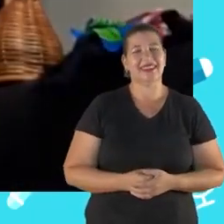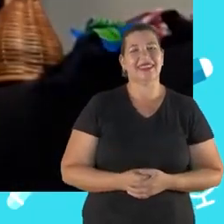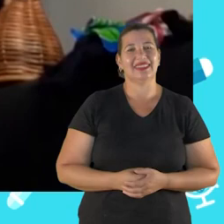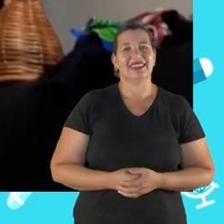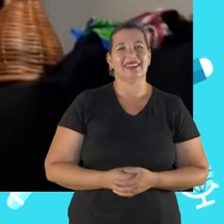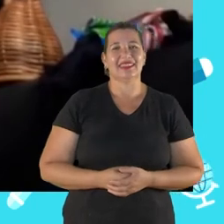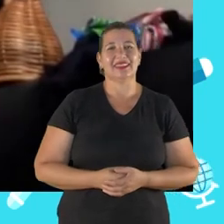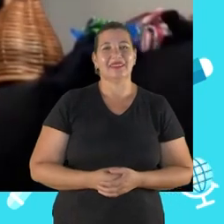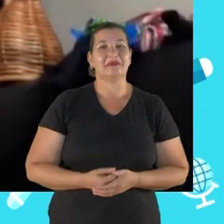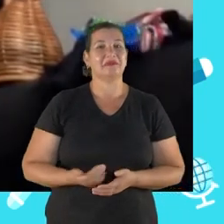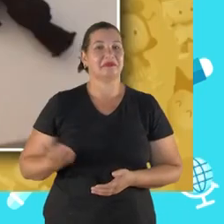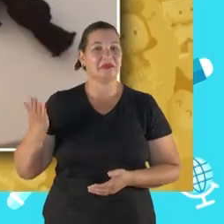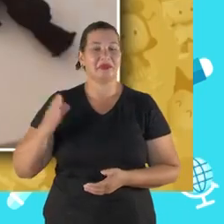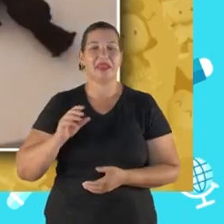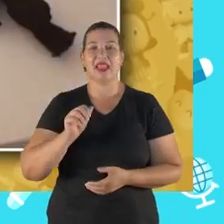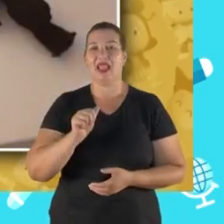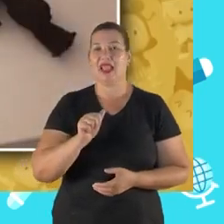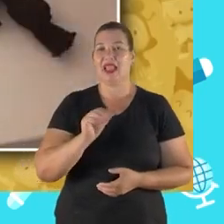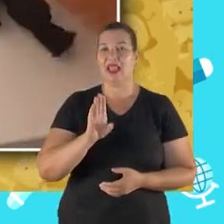vem comigo.